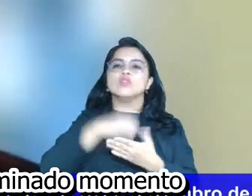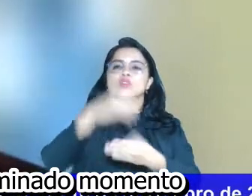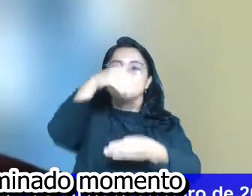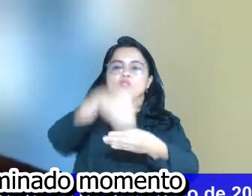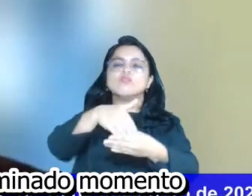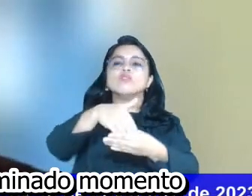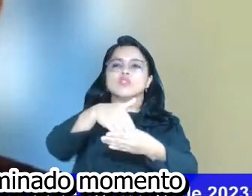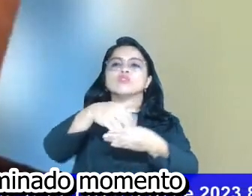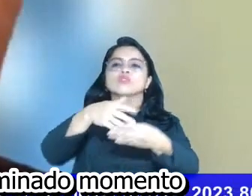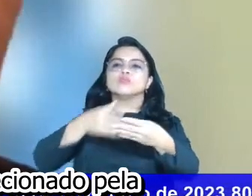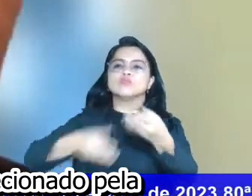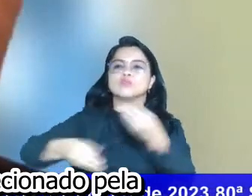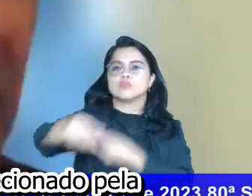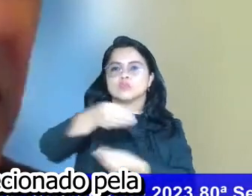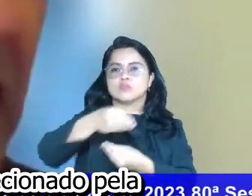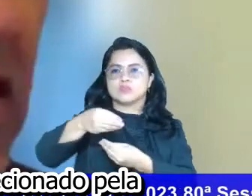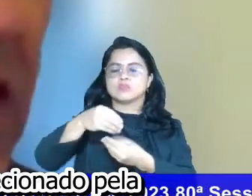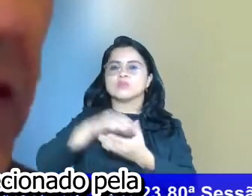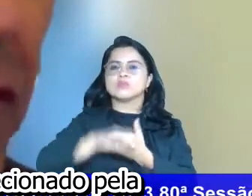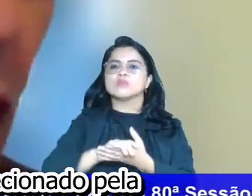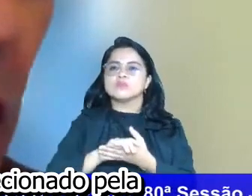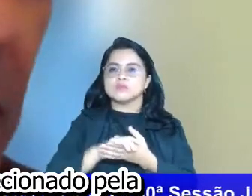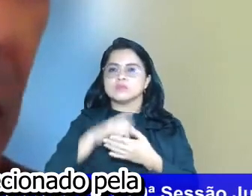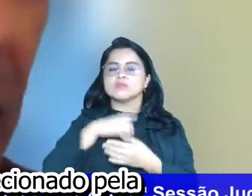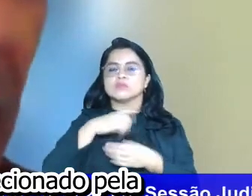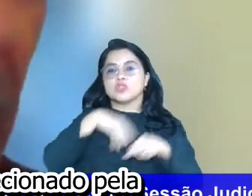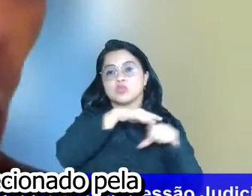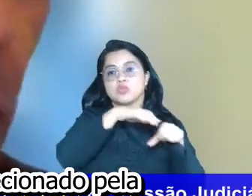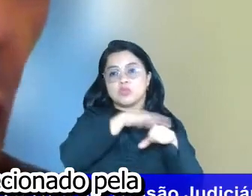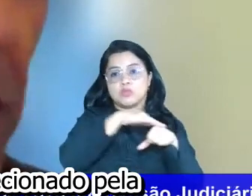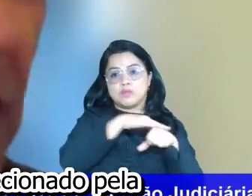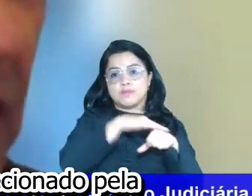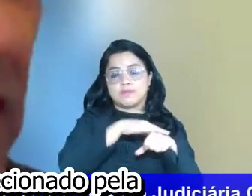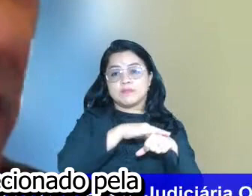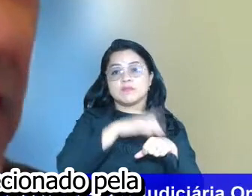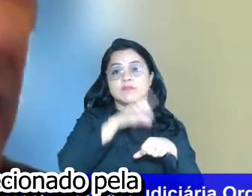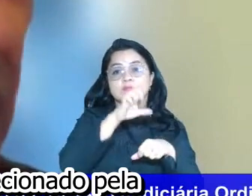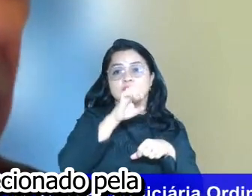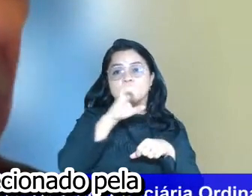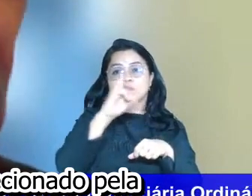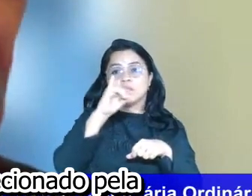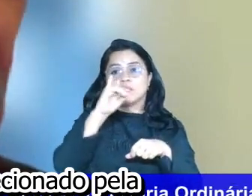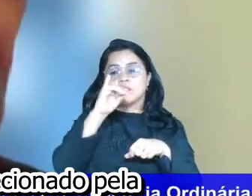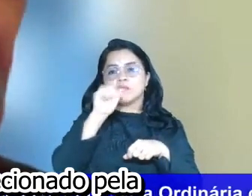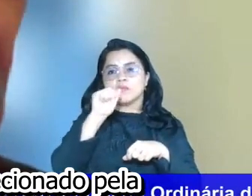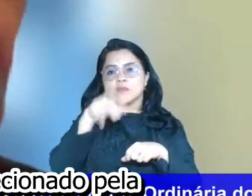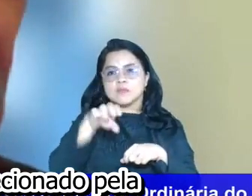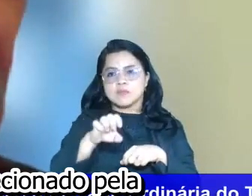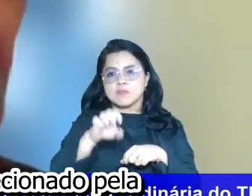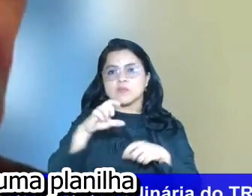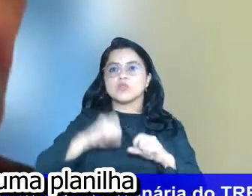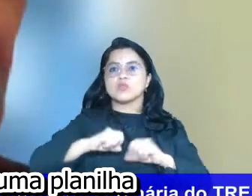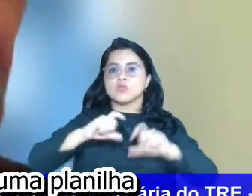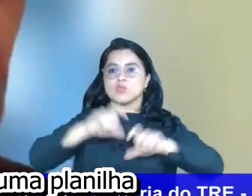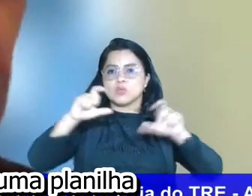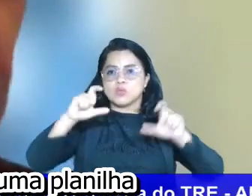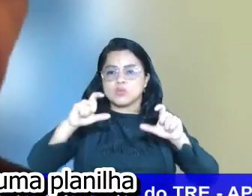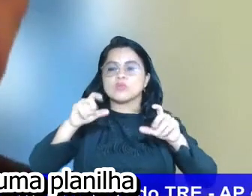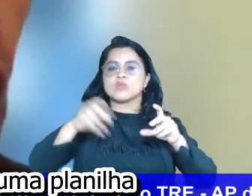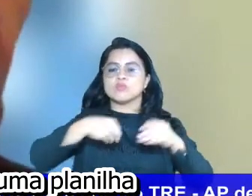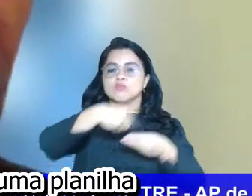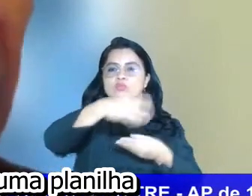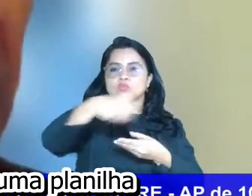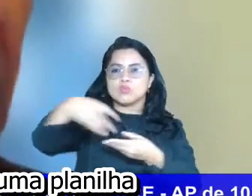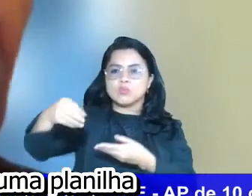Em determinado momento das conversas, Leidiane informa o montante a ser direcionado pela campanha de